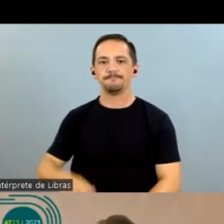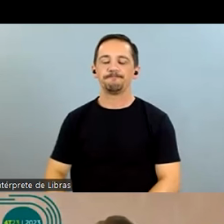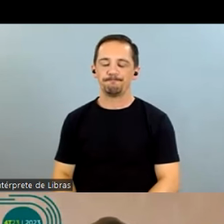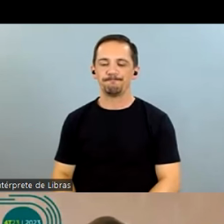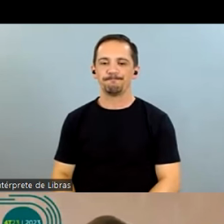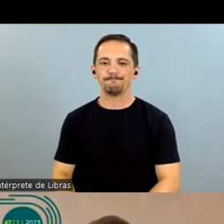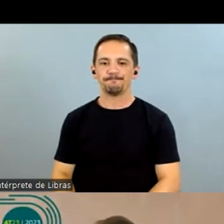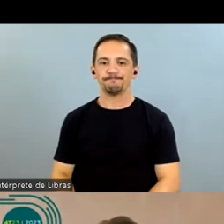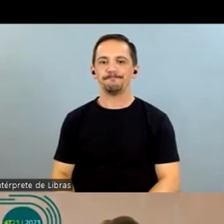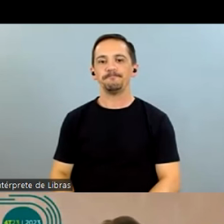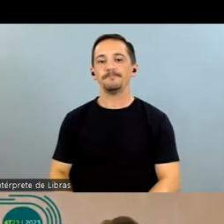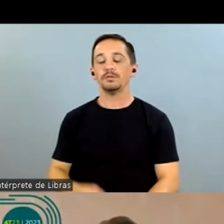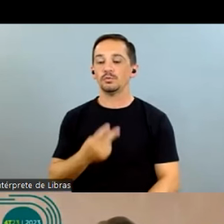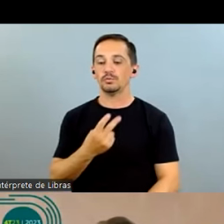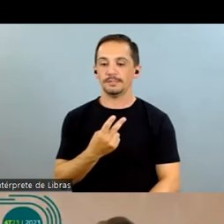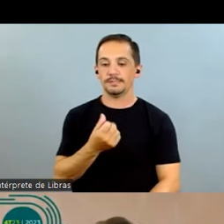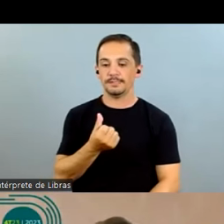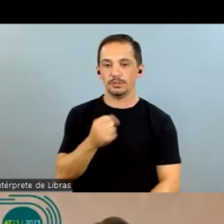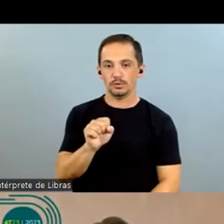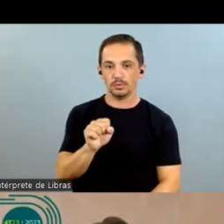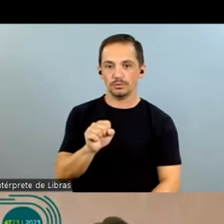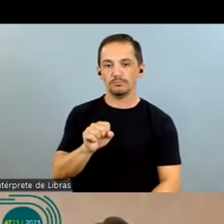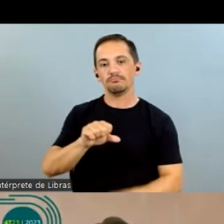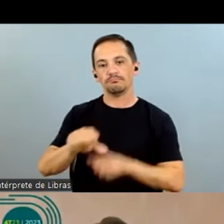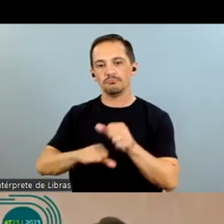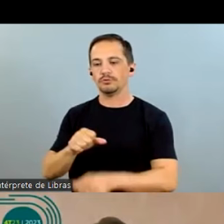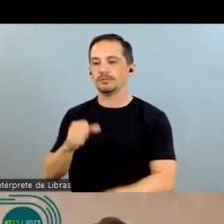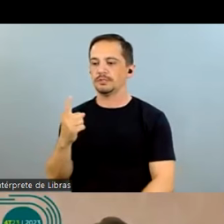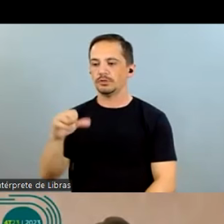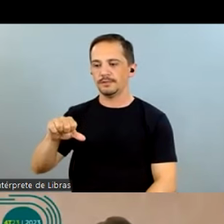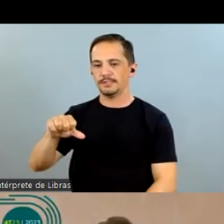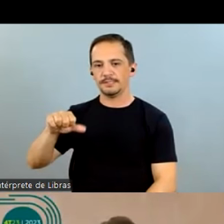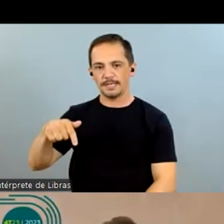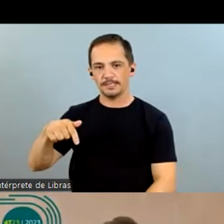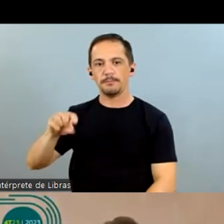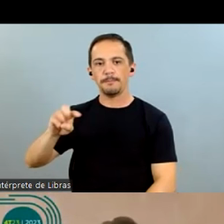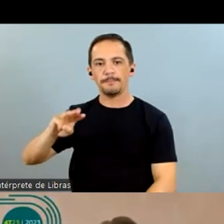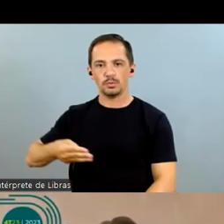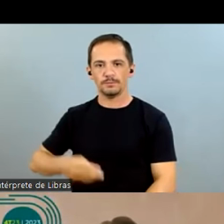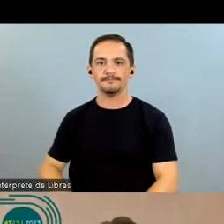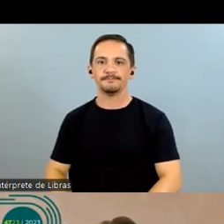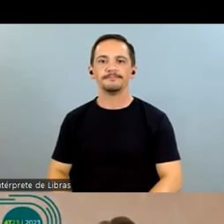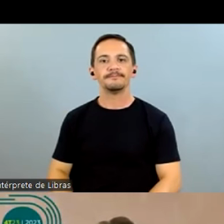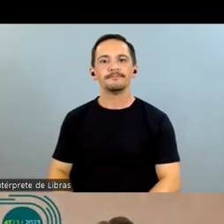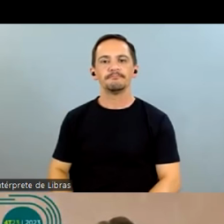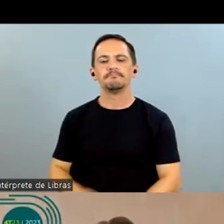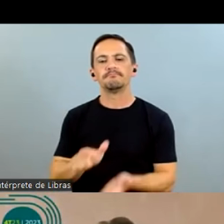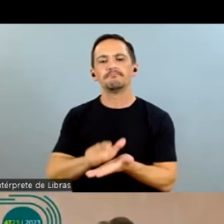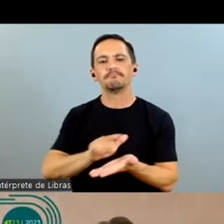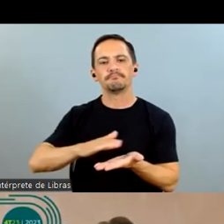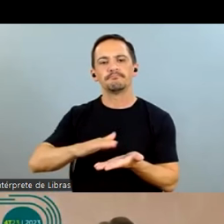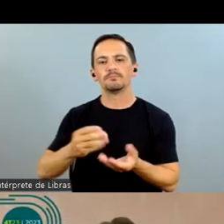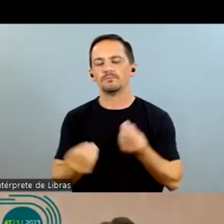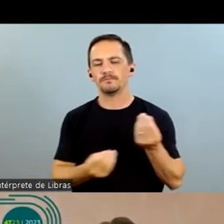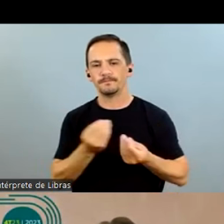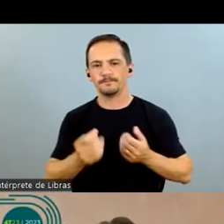268 para 197 milhões eh aqui no no papelão do lado nós tivemos eh